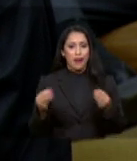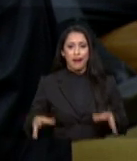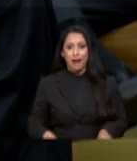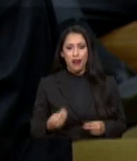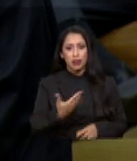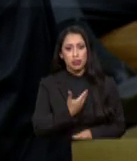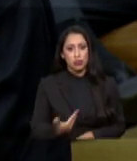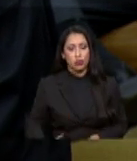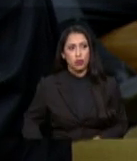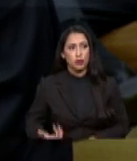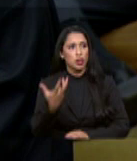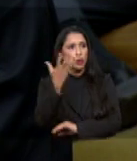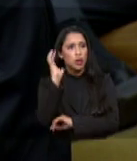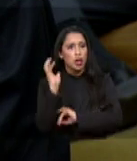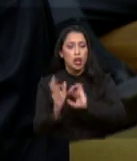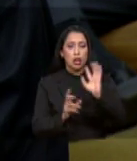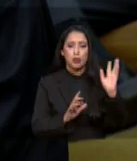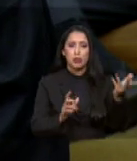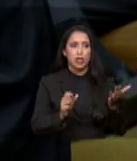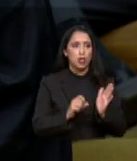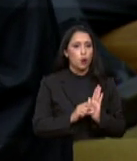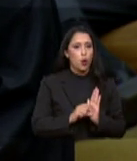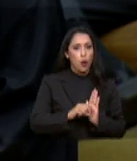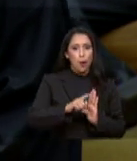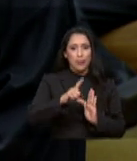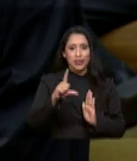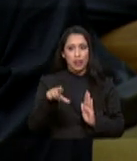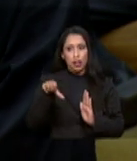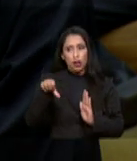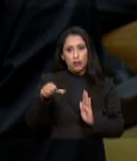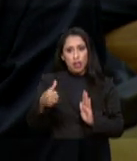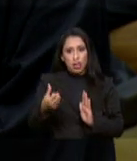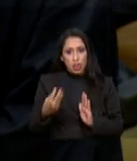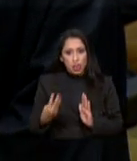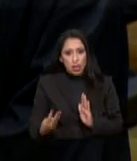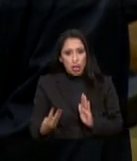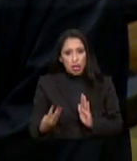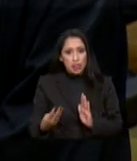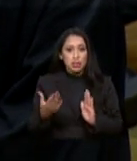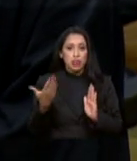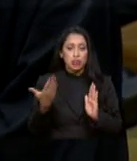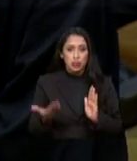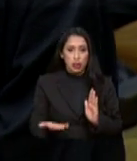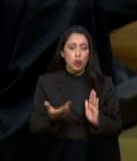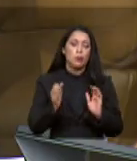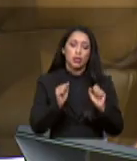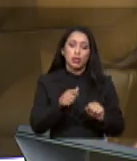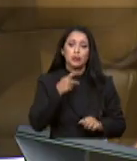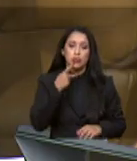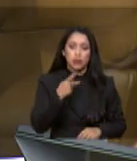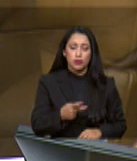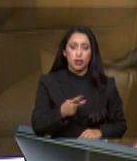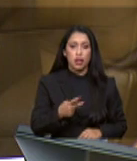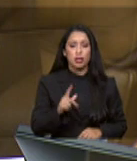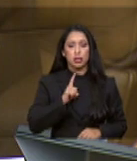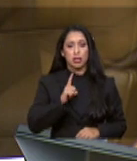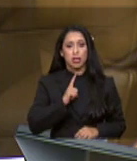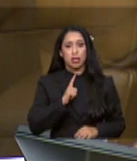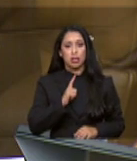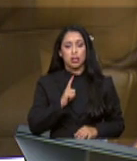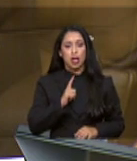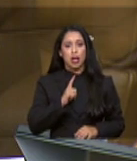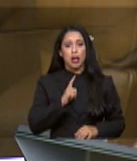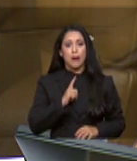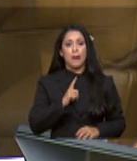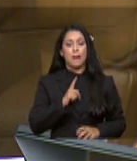governamentais ambientais não aumentaram desde 93, é possível afirmar que, desde a posse do